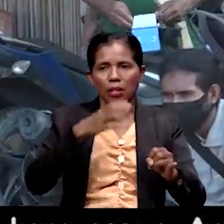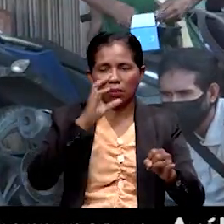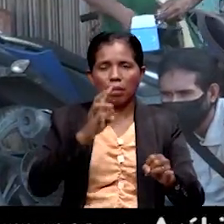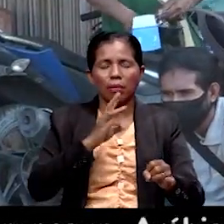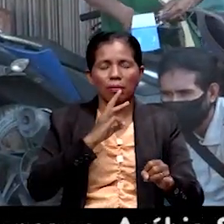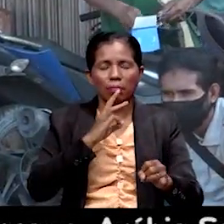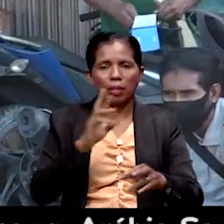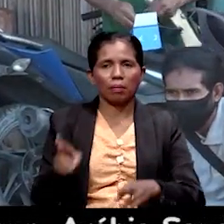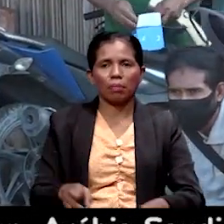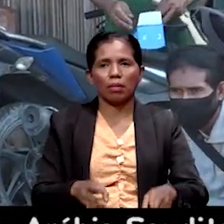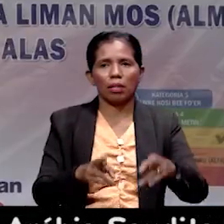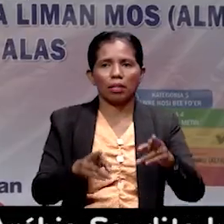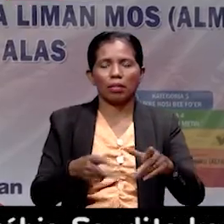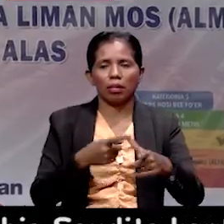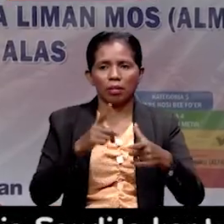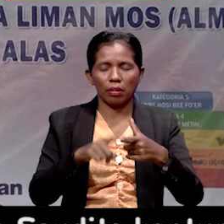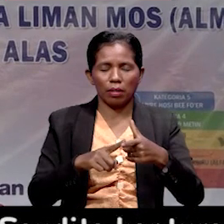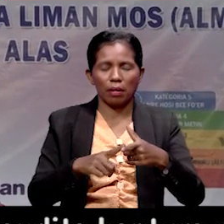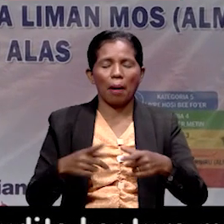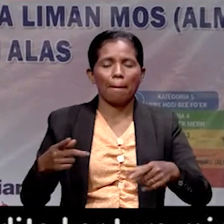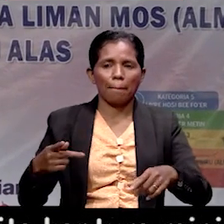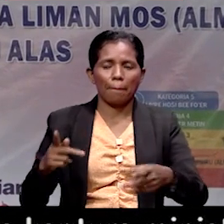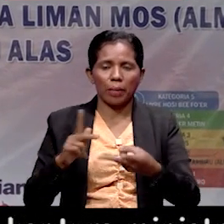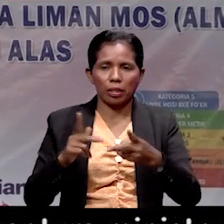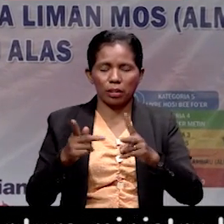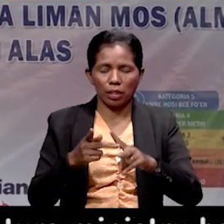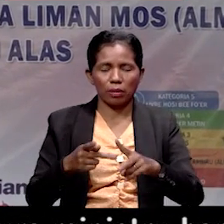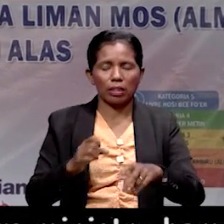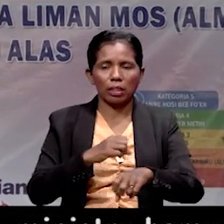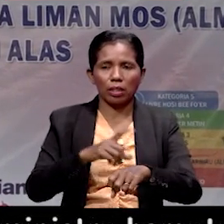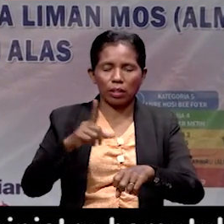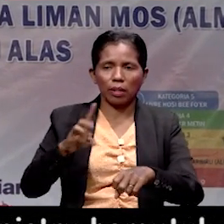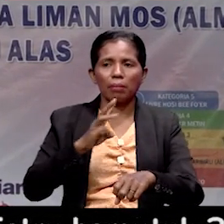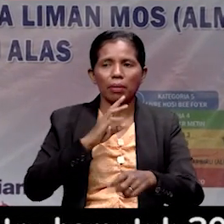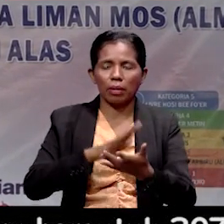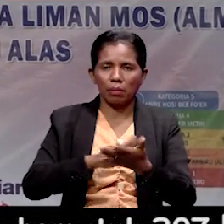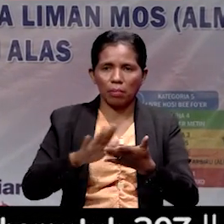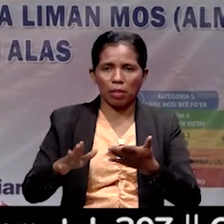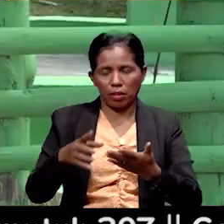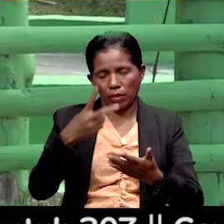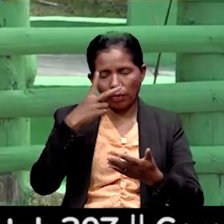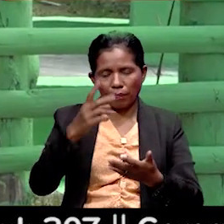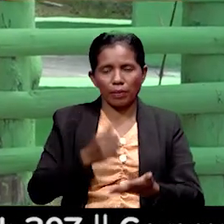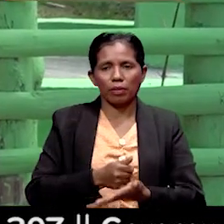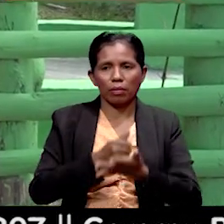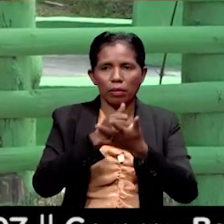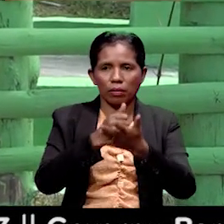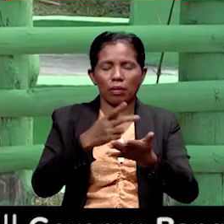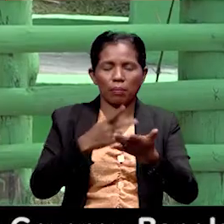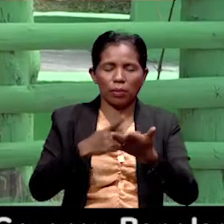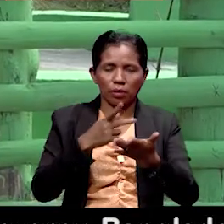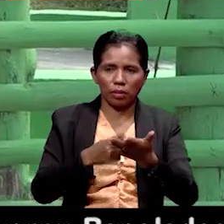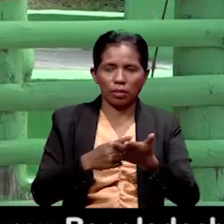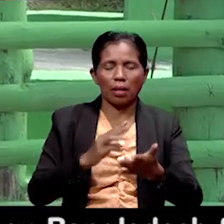bemota. Mai beha foi parceiro internacional Water Aid facilita fundo ba fundação luta ba futuro, hodi construir projeto